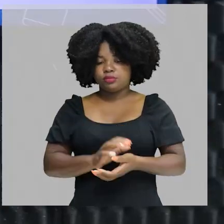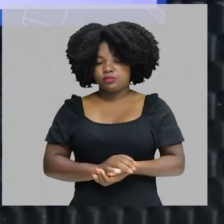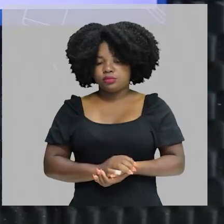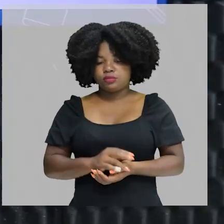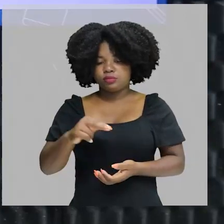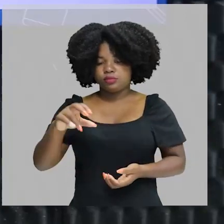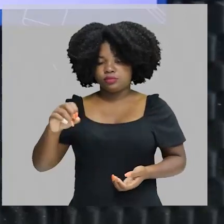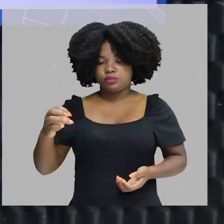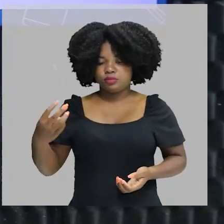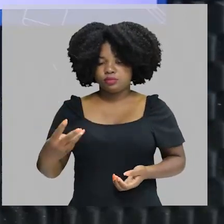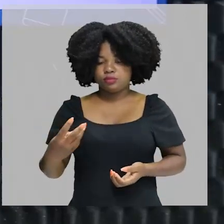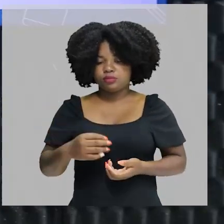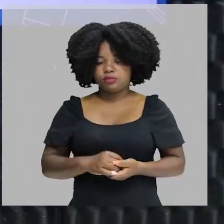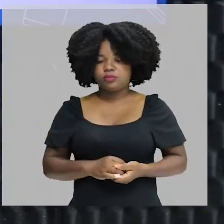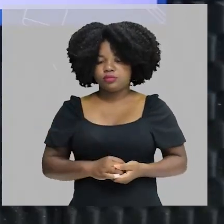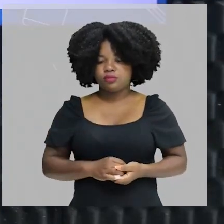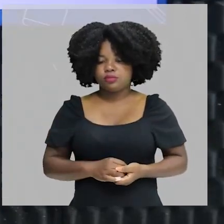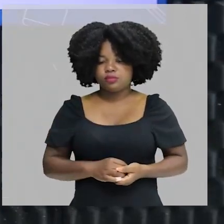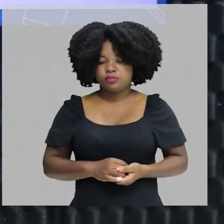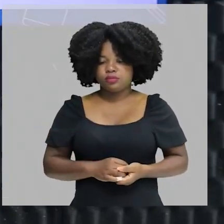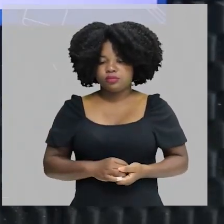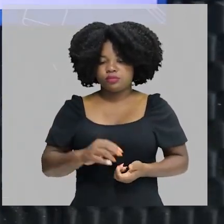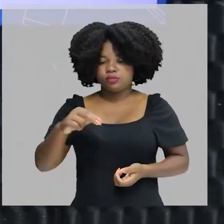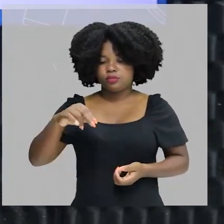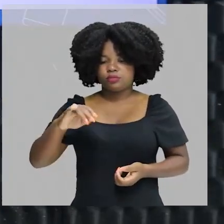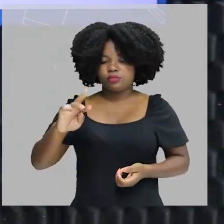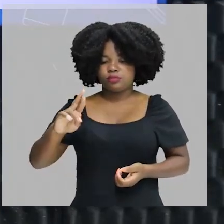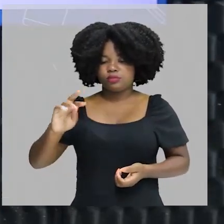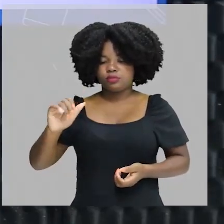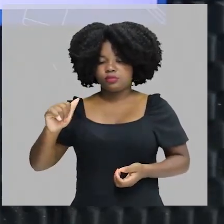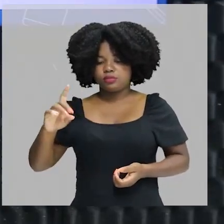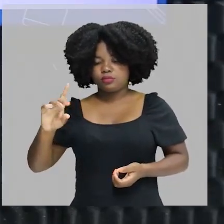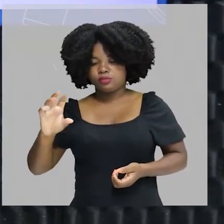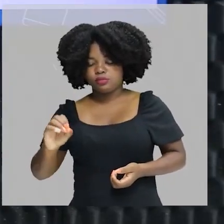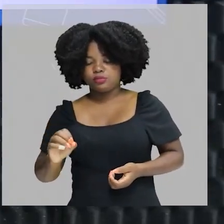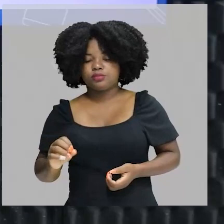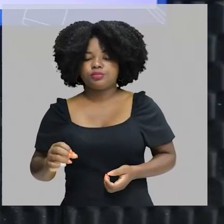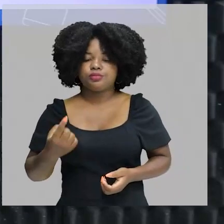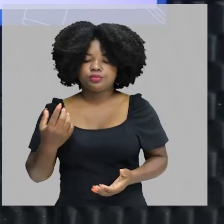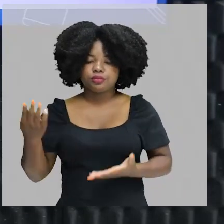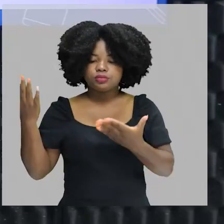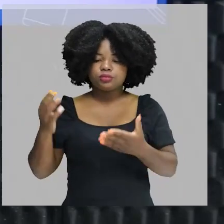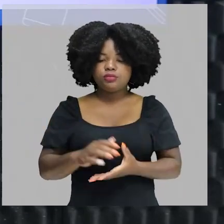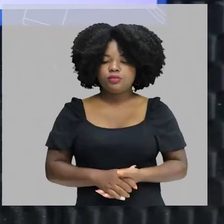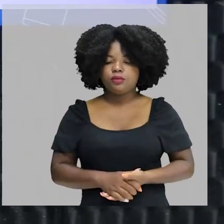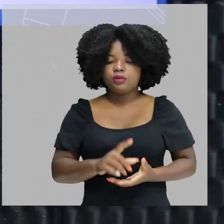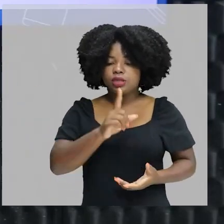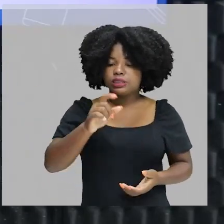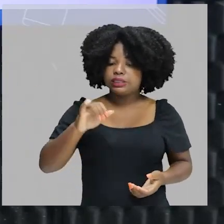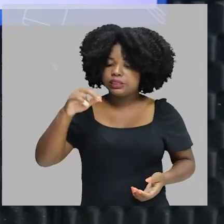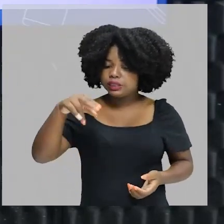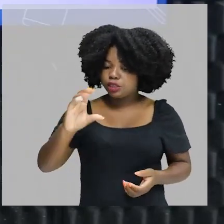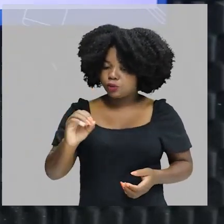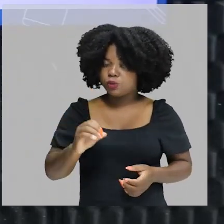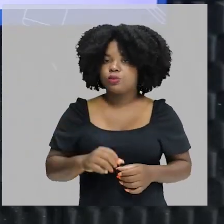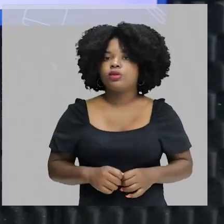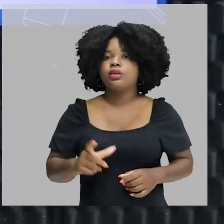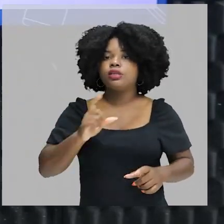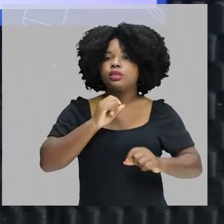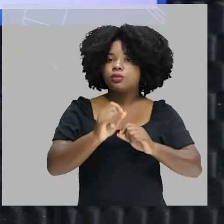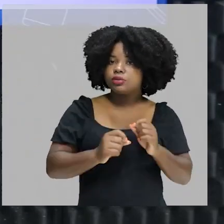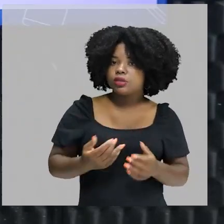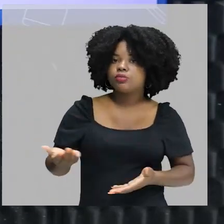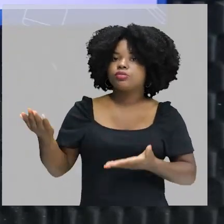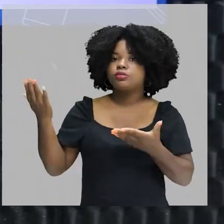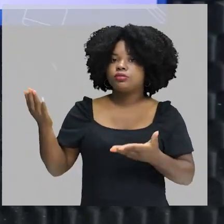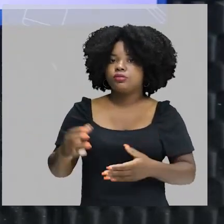o NO3, o nitrato, tornando-se o nitrato de zinco. Então, eu tenho aqui o nitrato